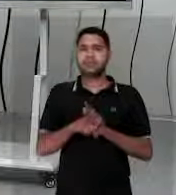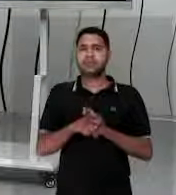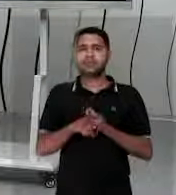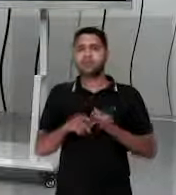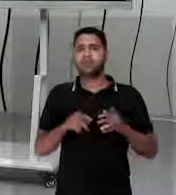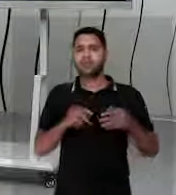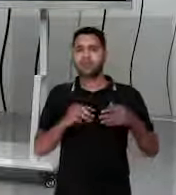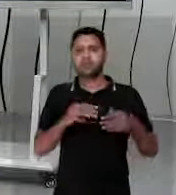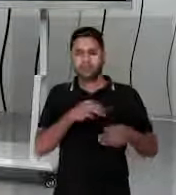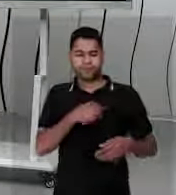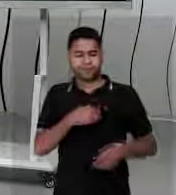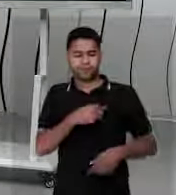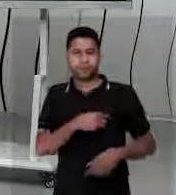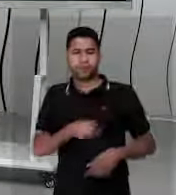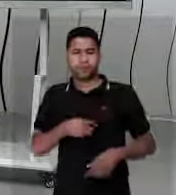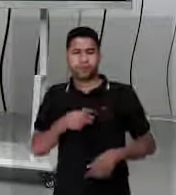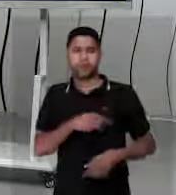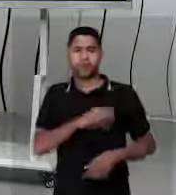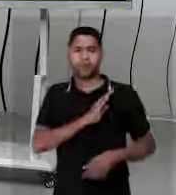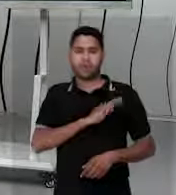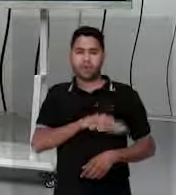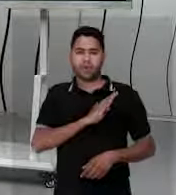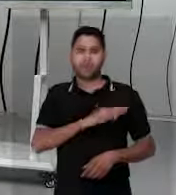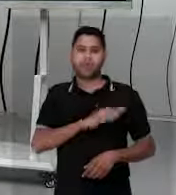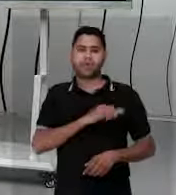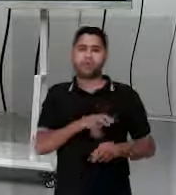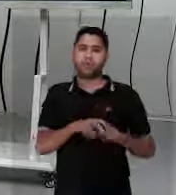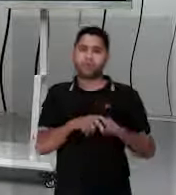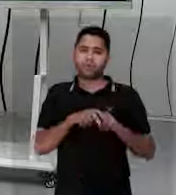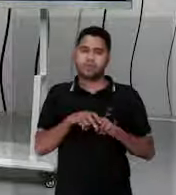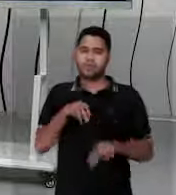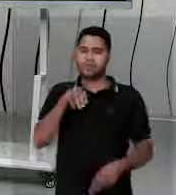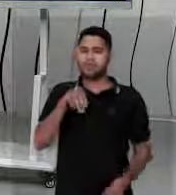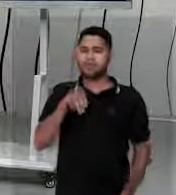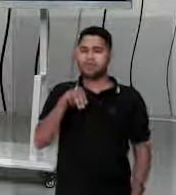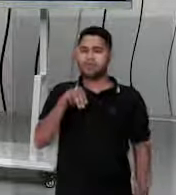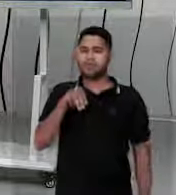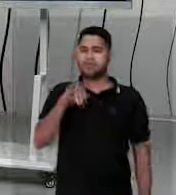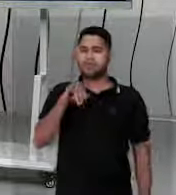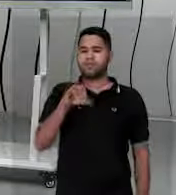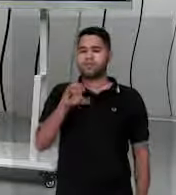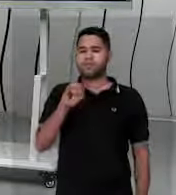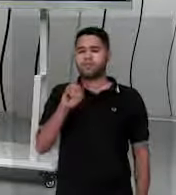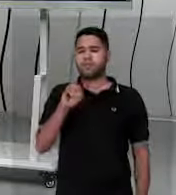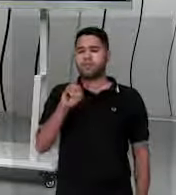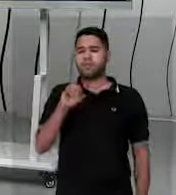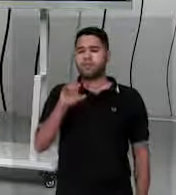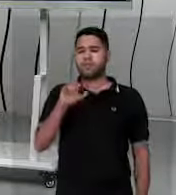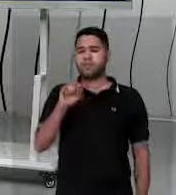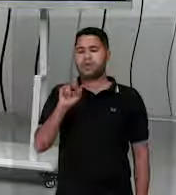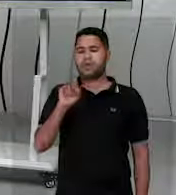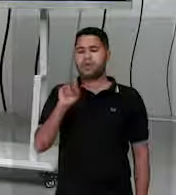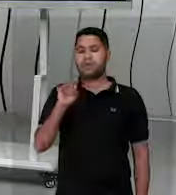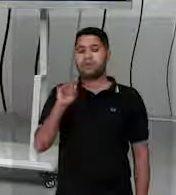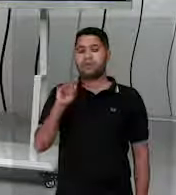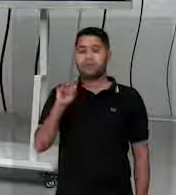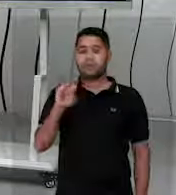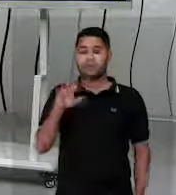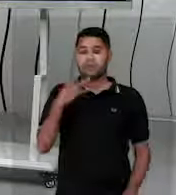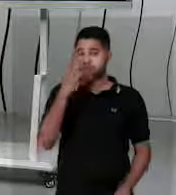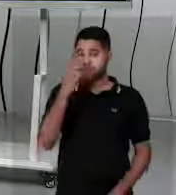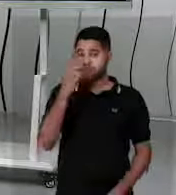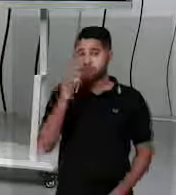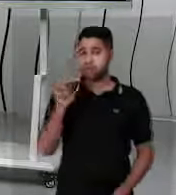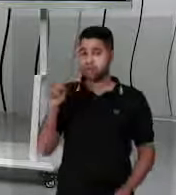por isso que ele vai causar essa miocardite. Bom, então tá aqui uma fotinha que eu trouxe para